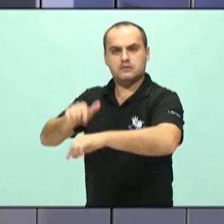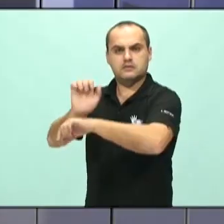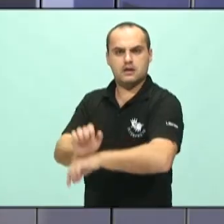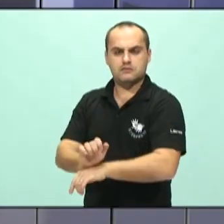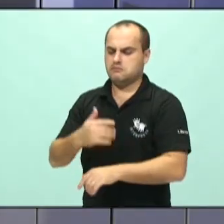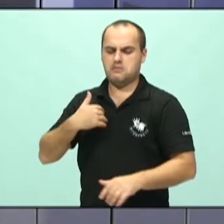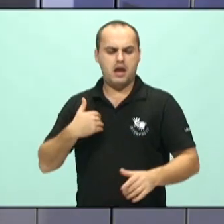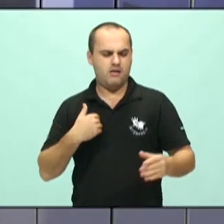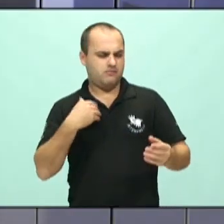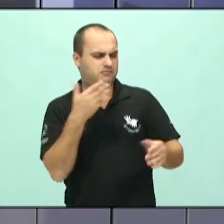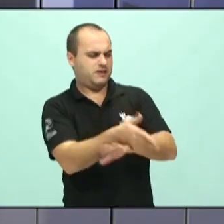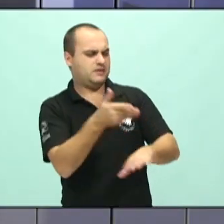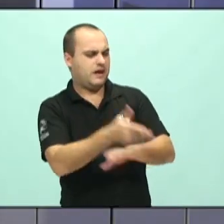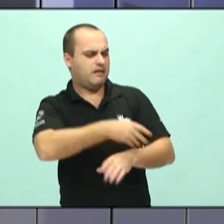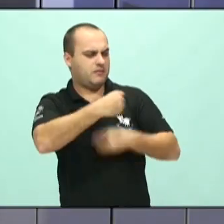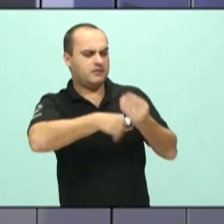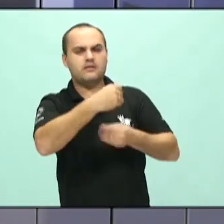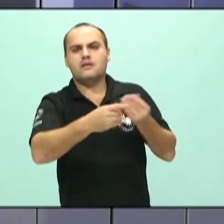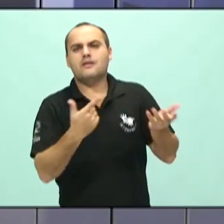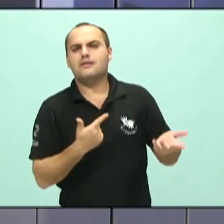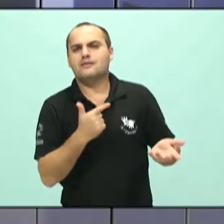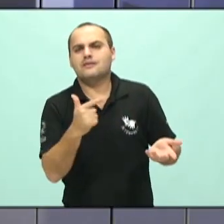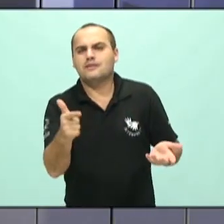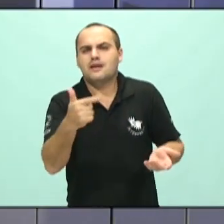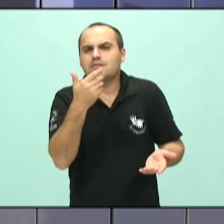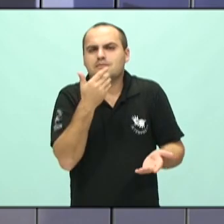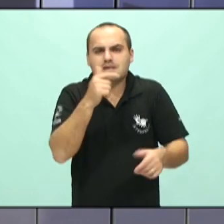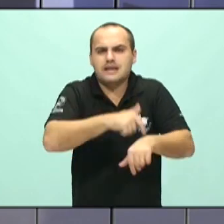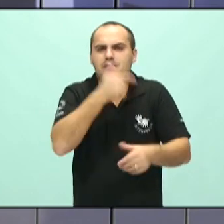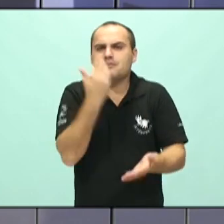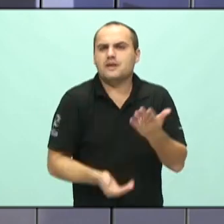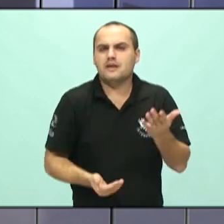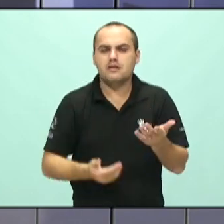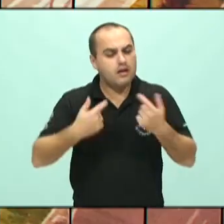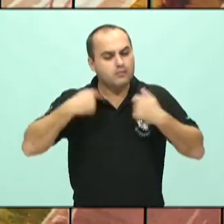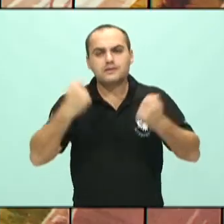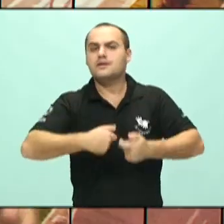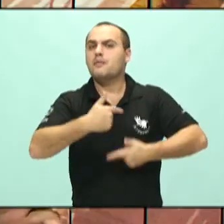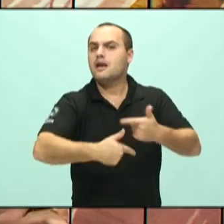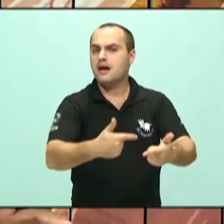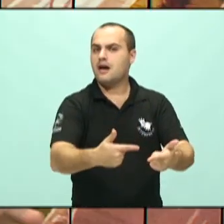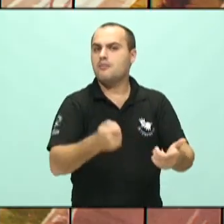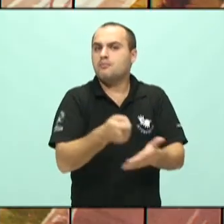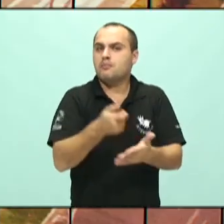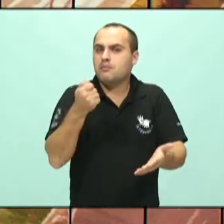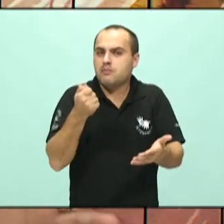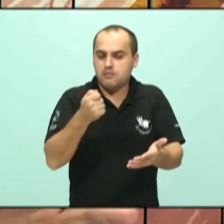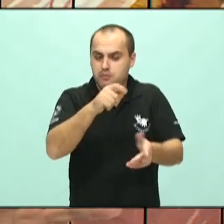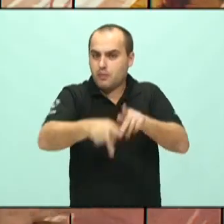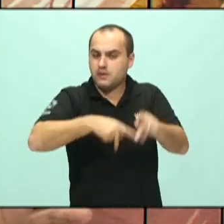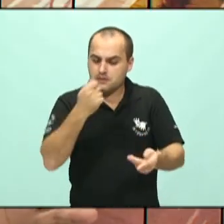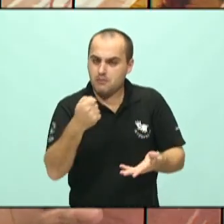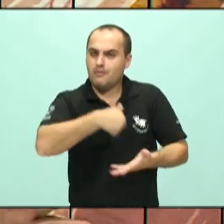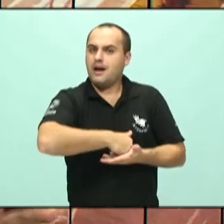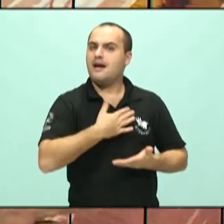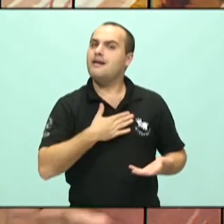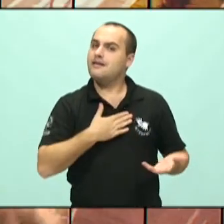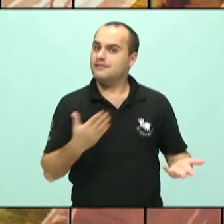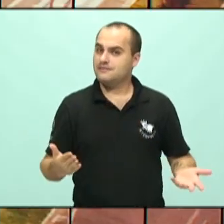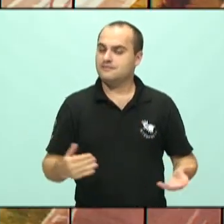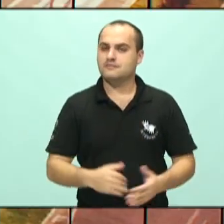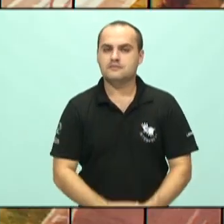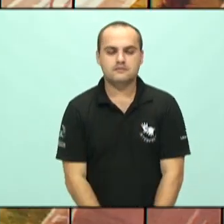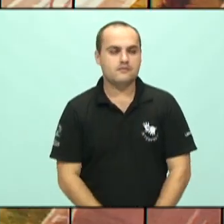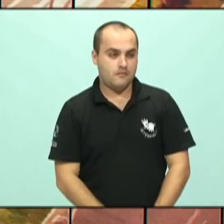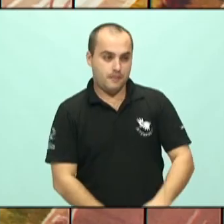quê? Porque eu não tenho tempo a perder com isso. Perfeito. Eu tenho que trabalhar para o povo que está me pagando para isso. E perante todos esses convites que a gente sabe que o